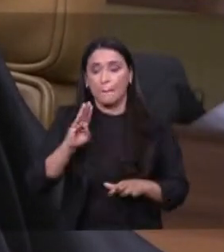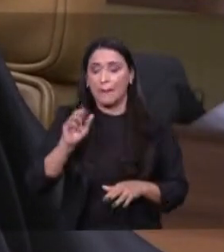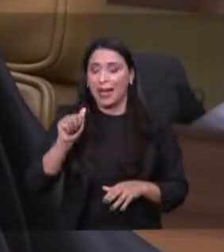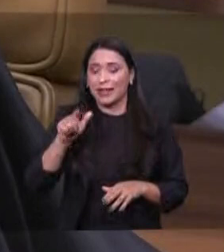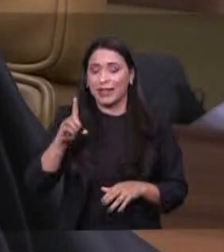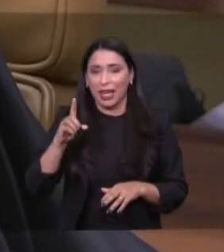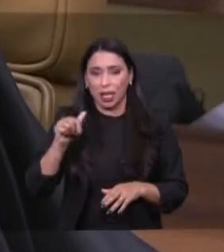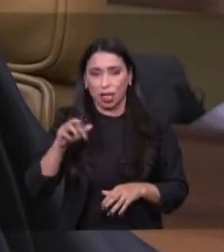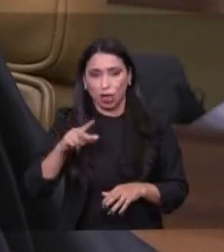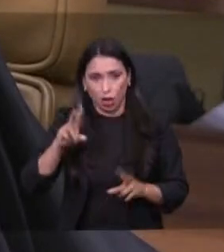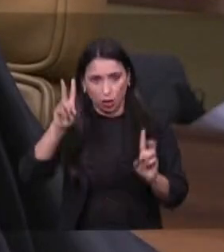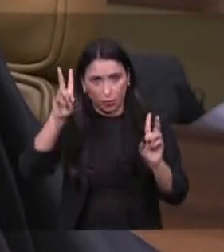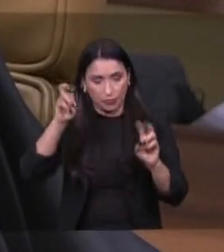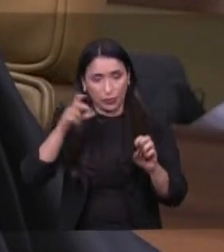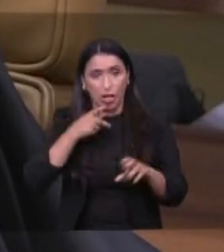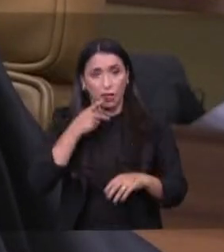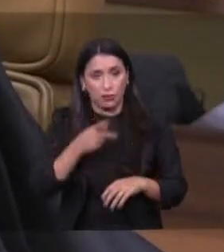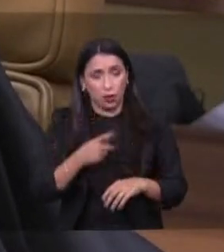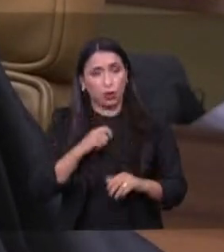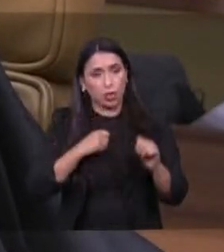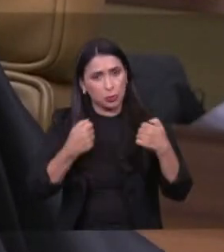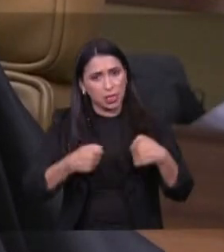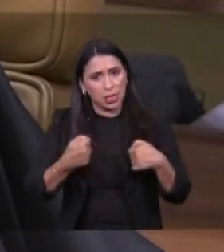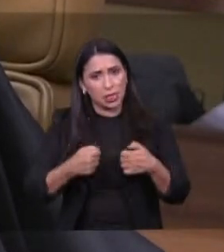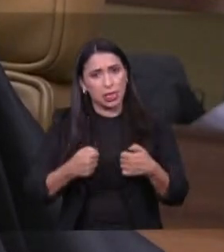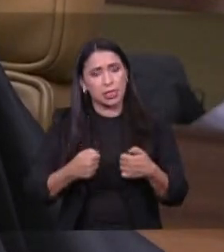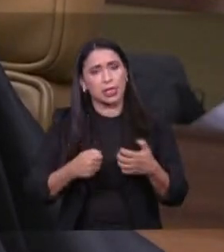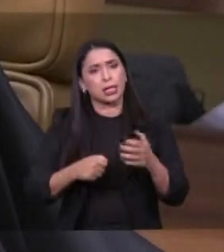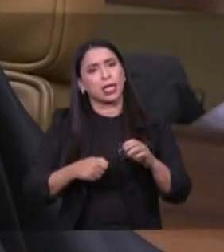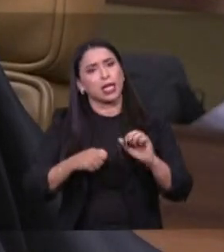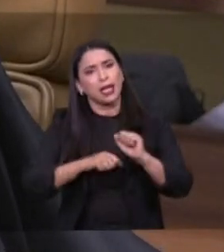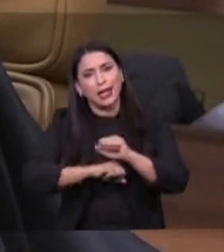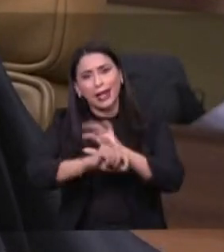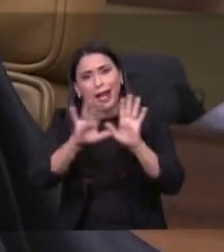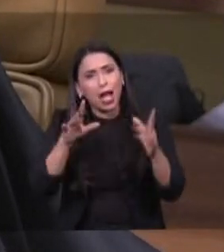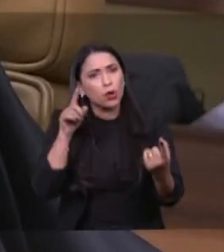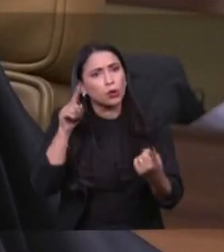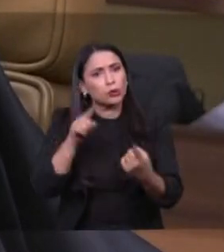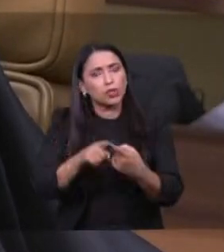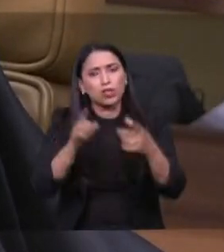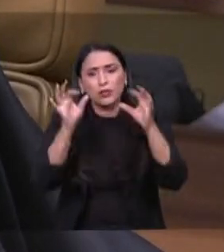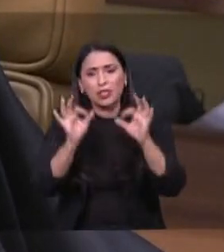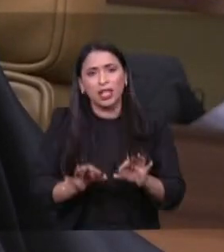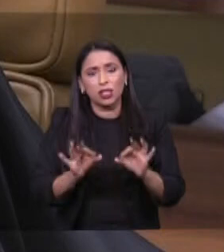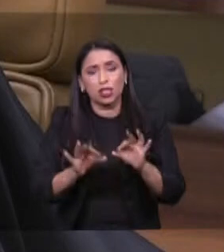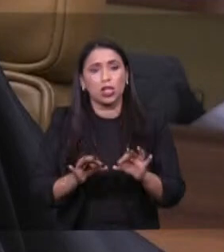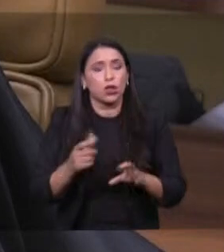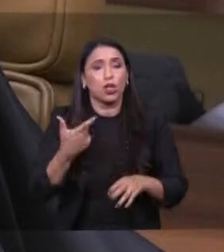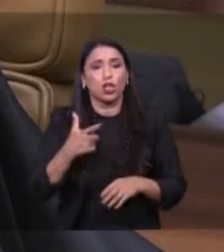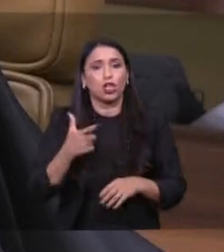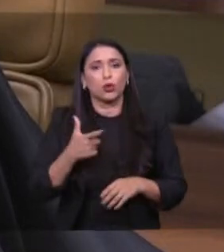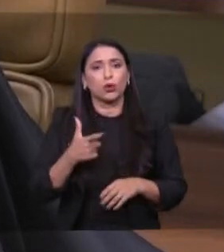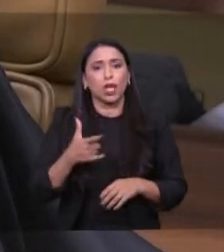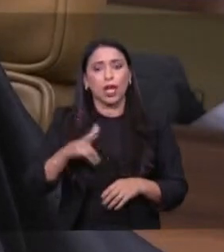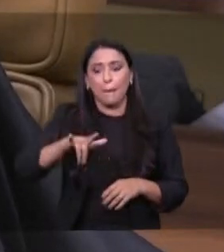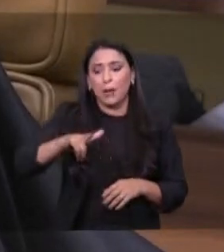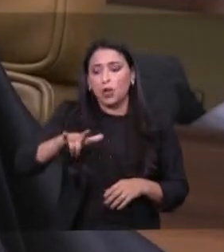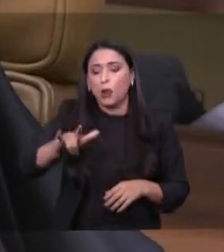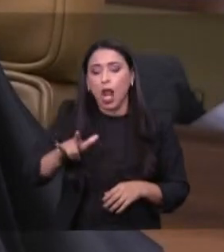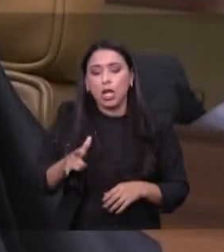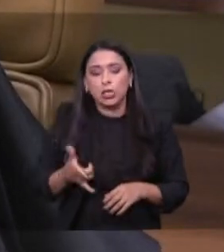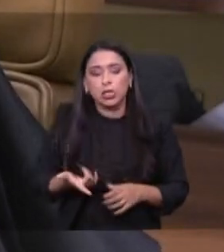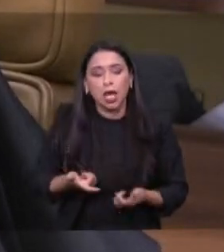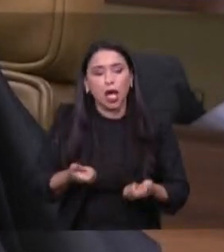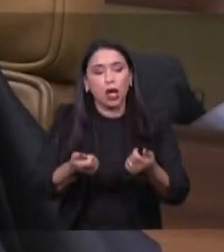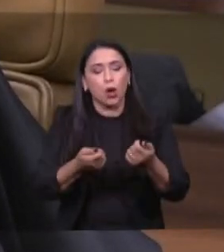de competência, abro aspas, que devem ser estabelecidos a partir de elementos claros e objetivos, que não permitam qualquer manipulação da individualização ou escolha do